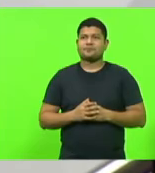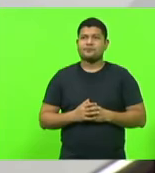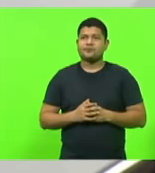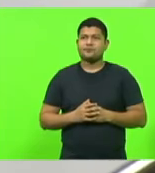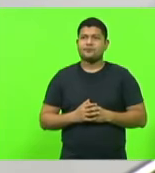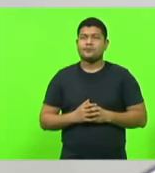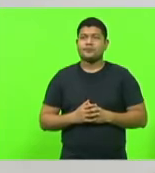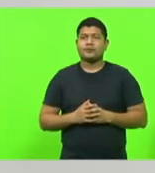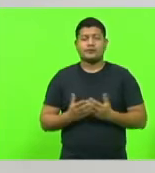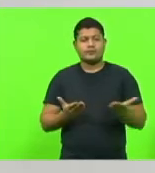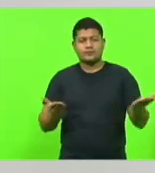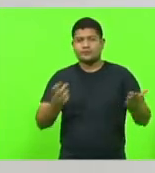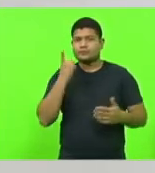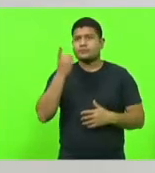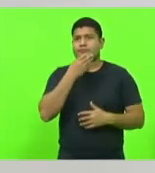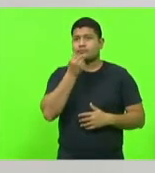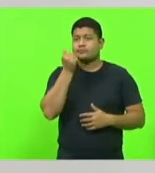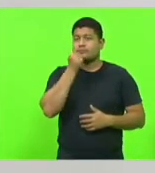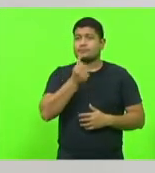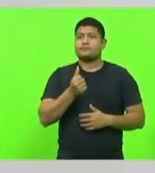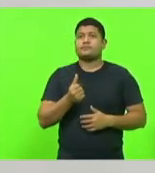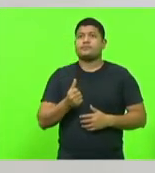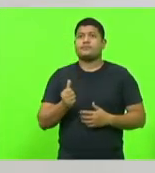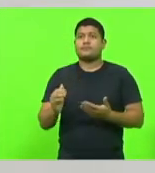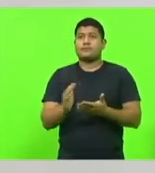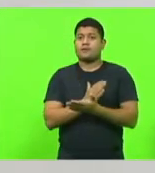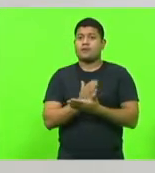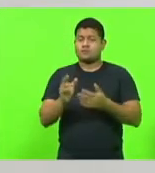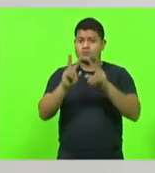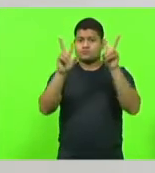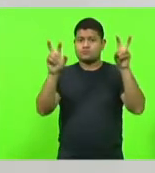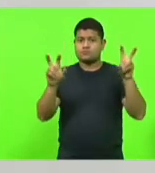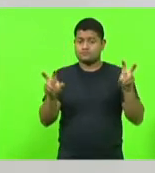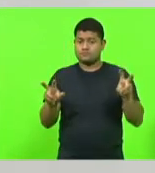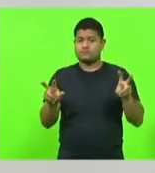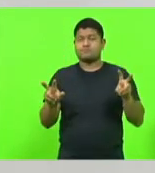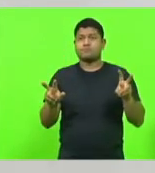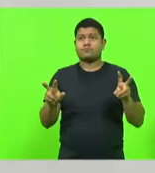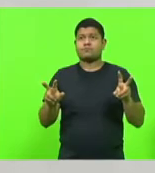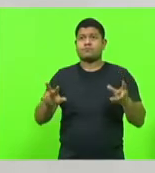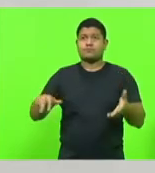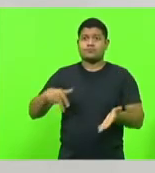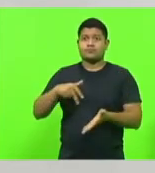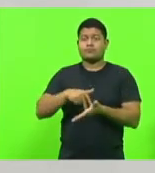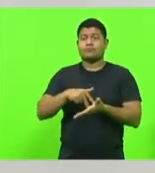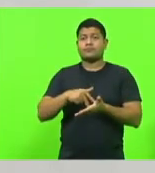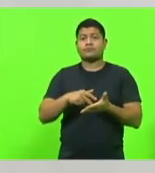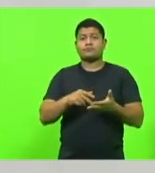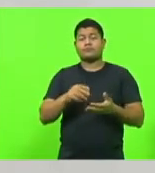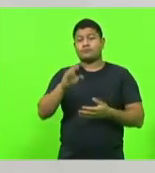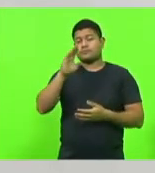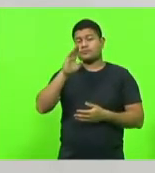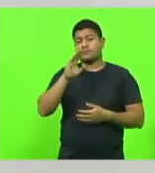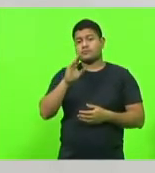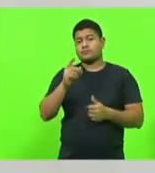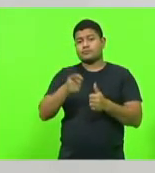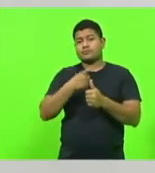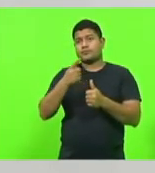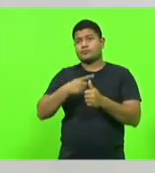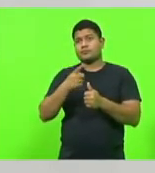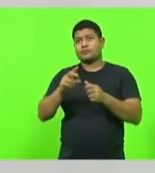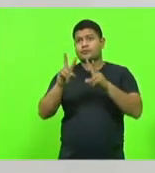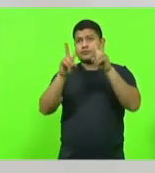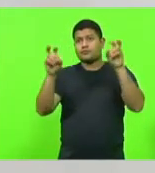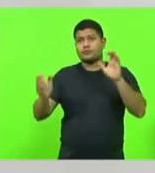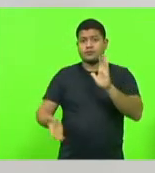Senhores deputados, alguns assuntos sobre a questão do nosso aumento